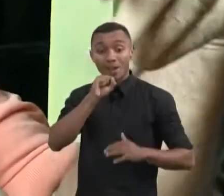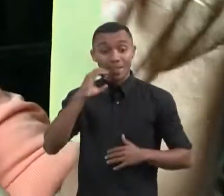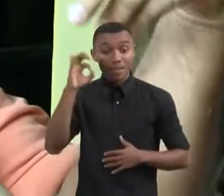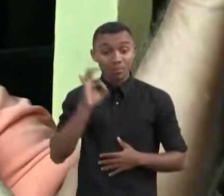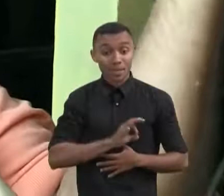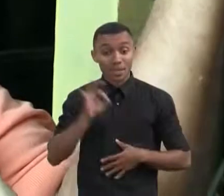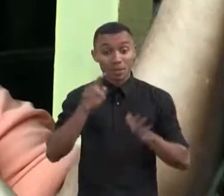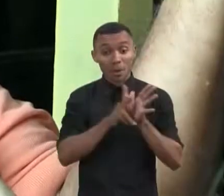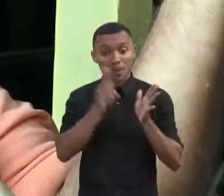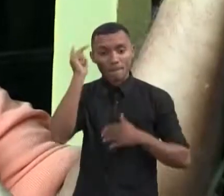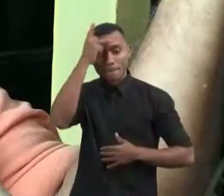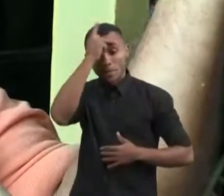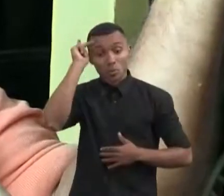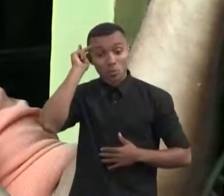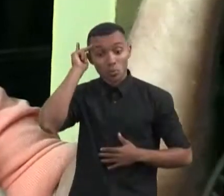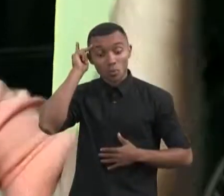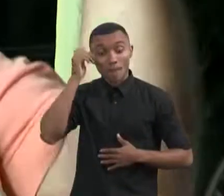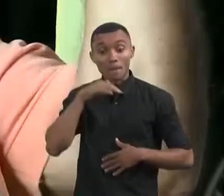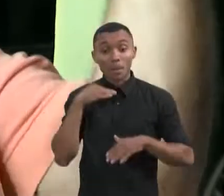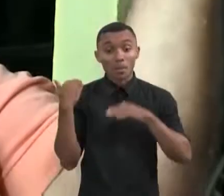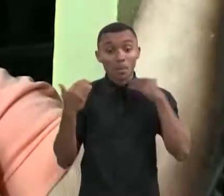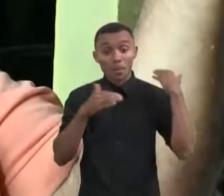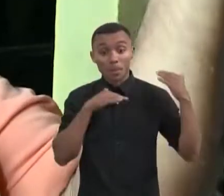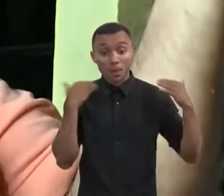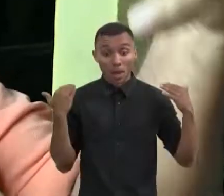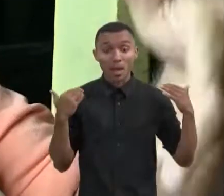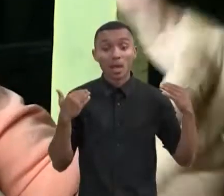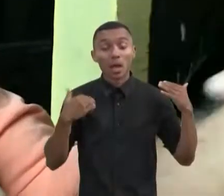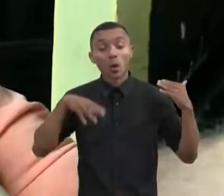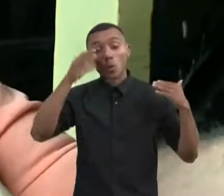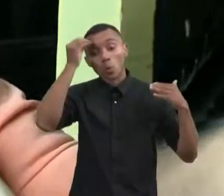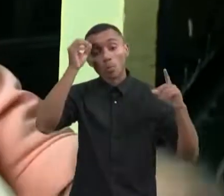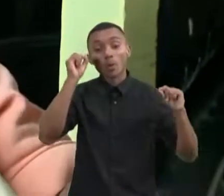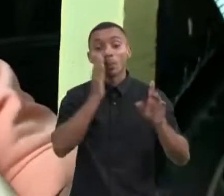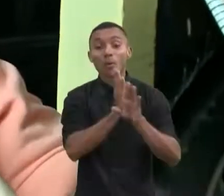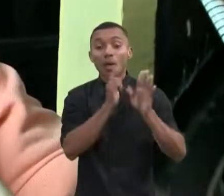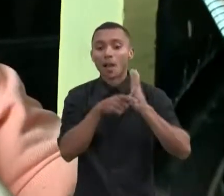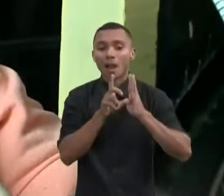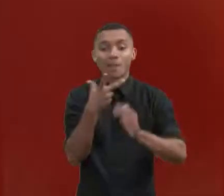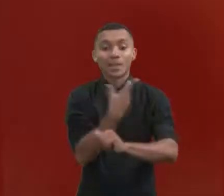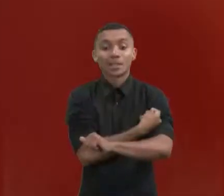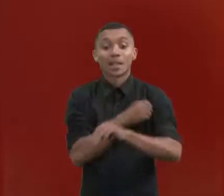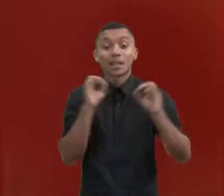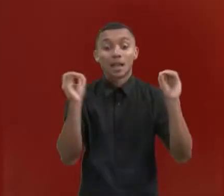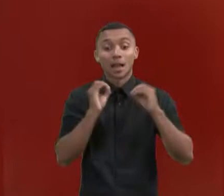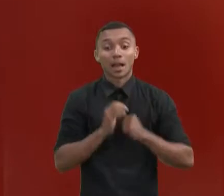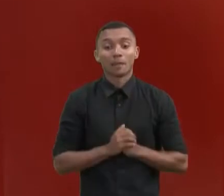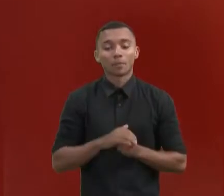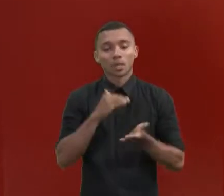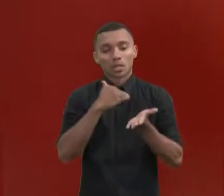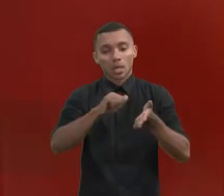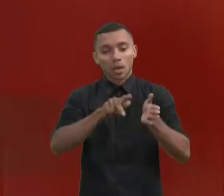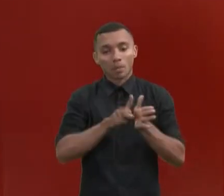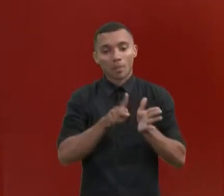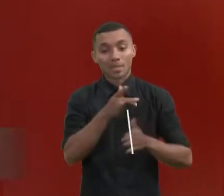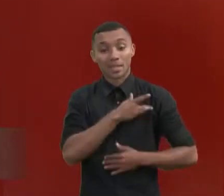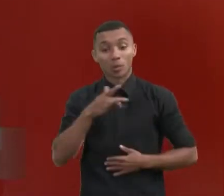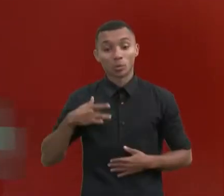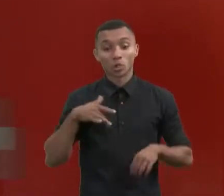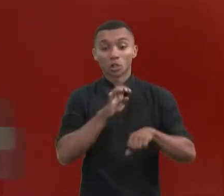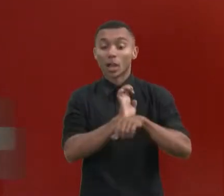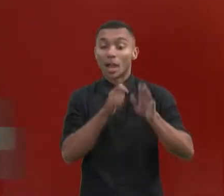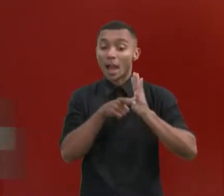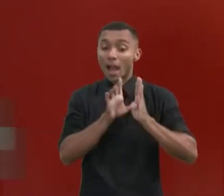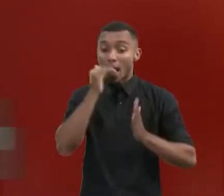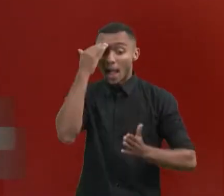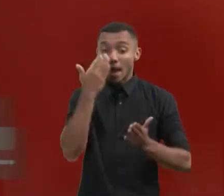das pessoas que estão indo embora é porque não foram vacinadas. A Secretaria da Saúde do Estado acredita